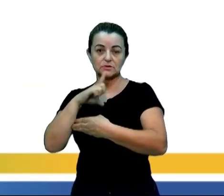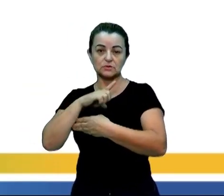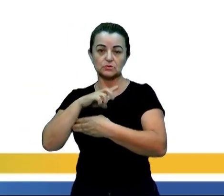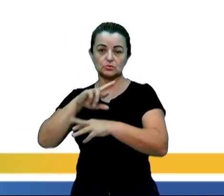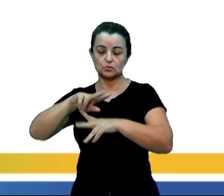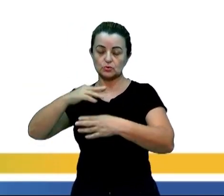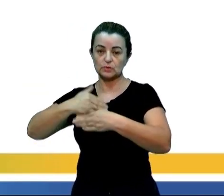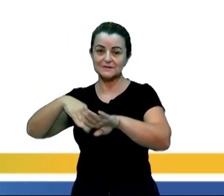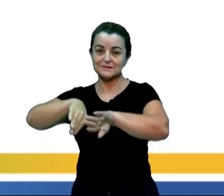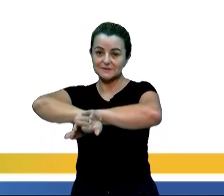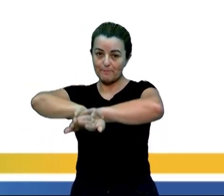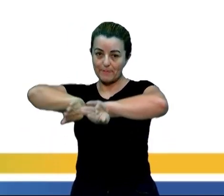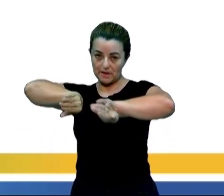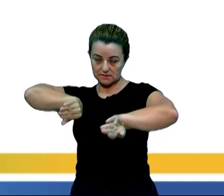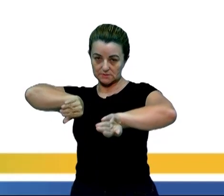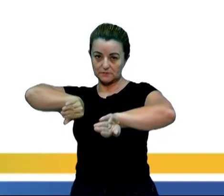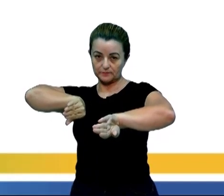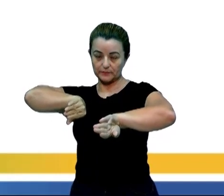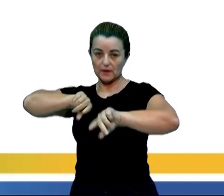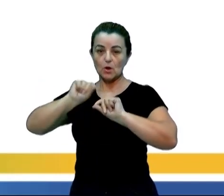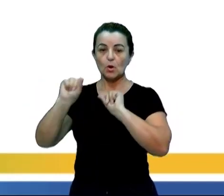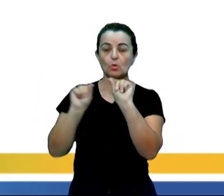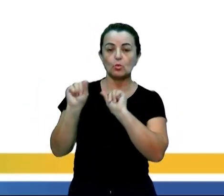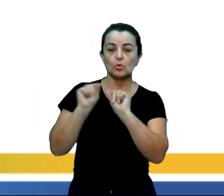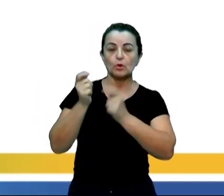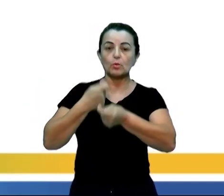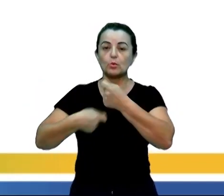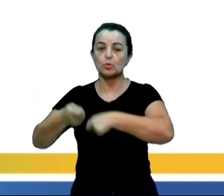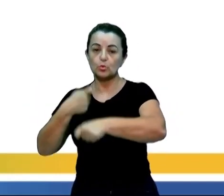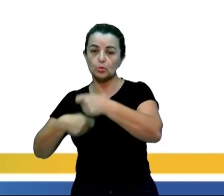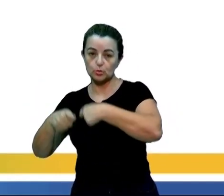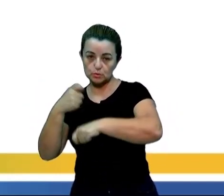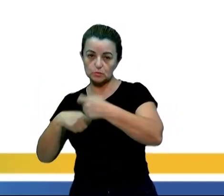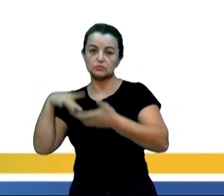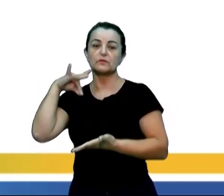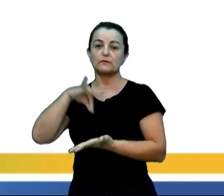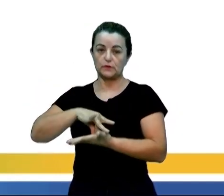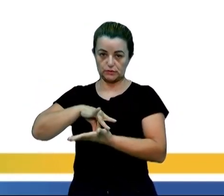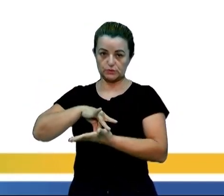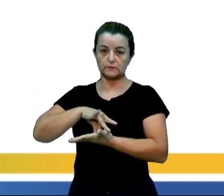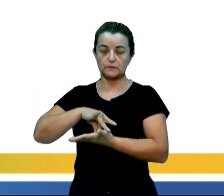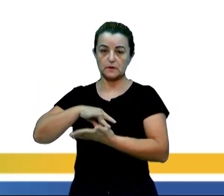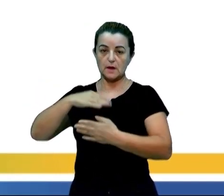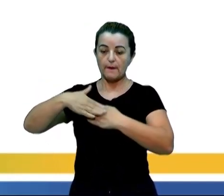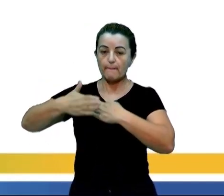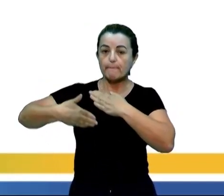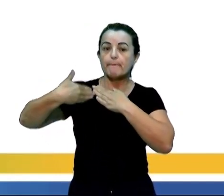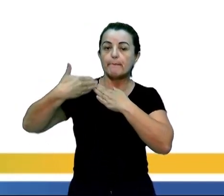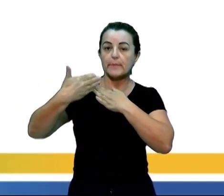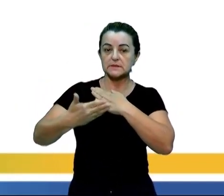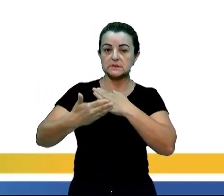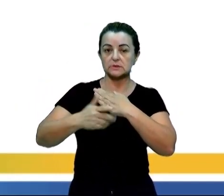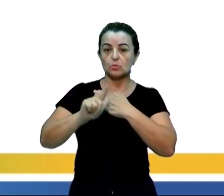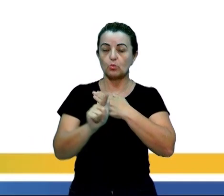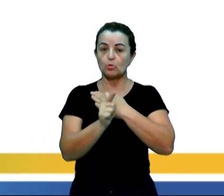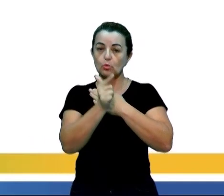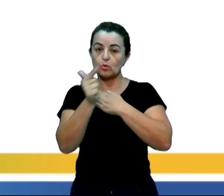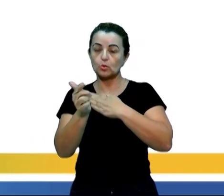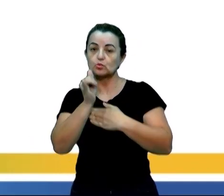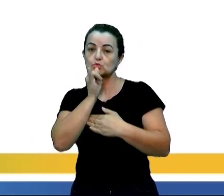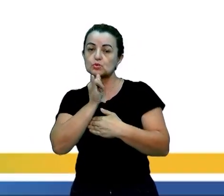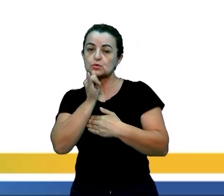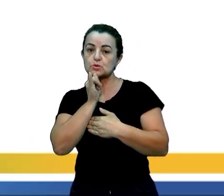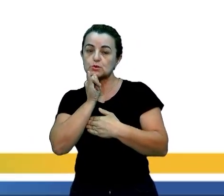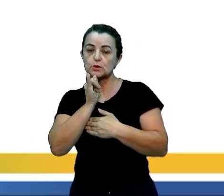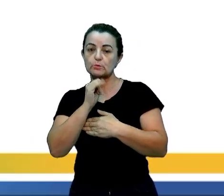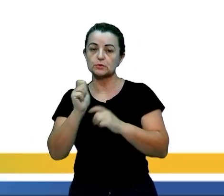outros fatores que fazem o quê? Com que o capitalismo se consolide, nós passamos para um outro tipo de